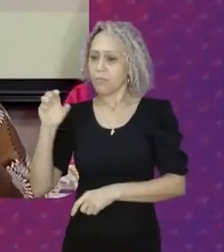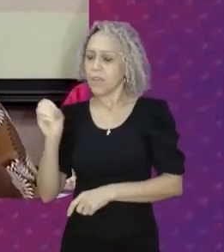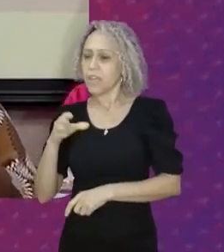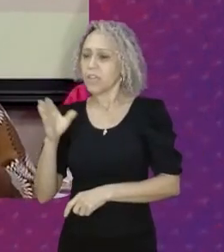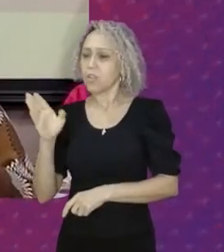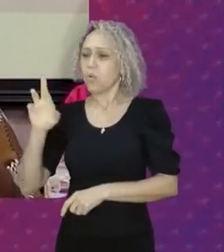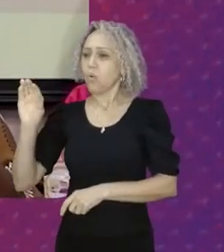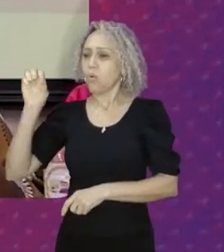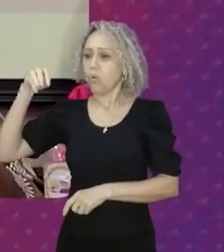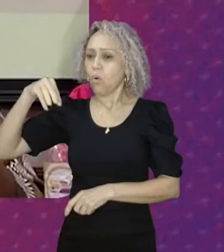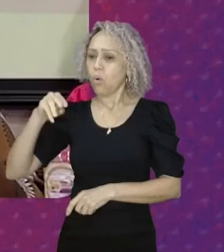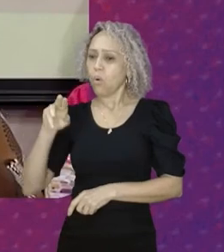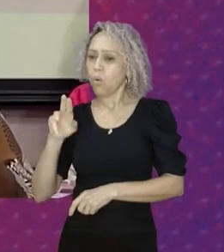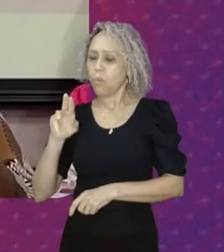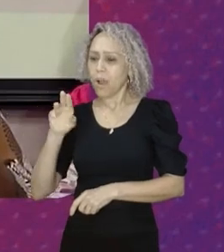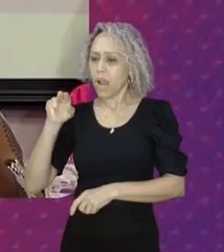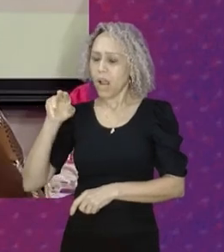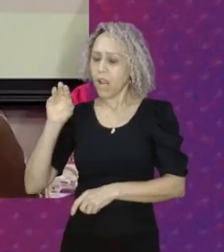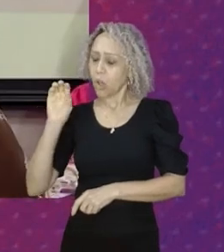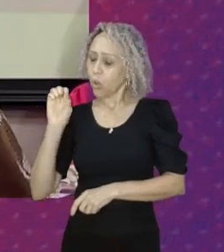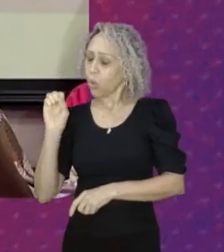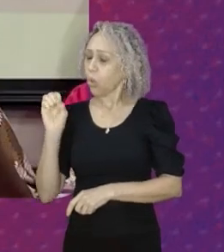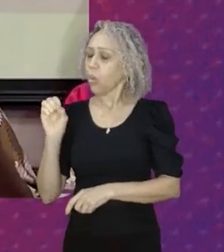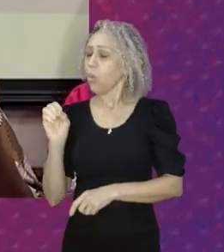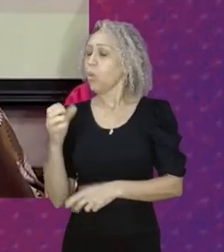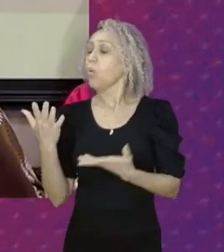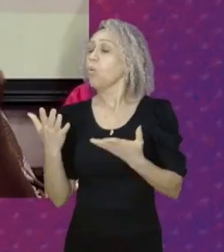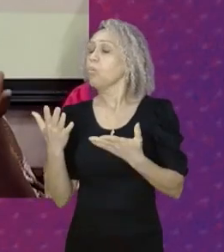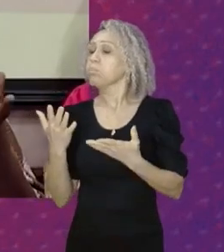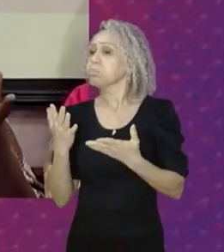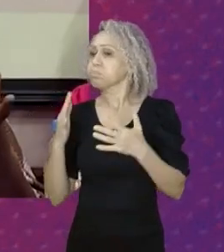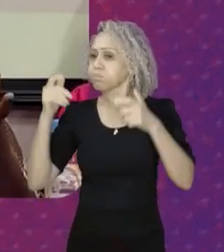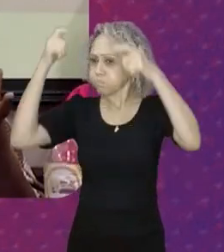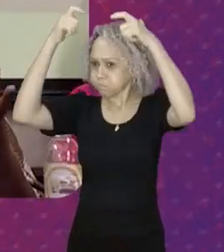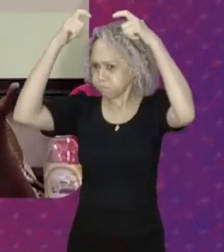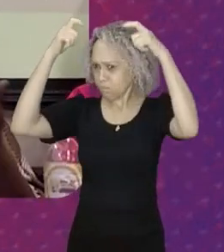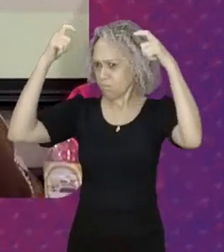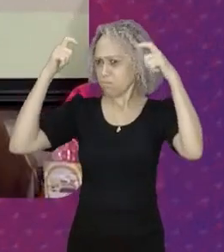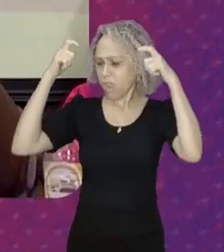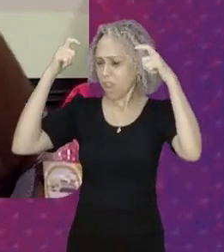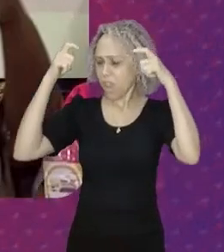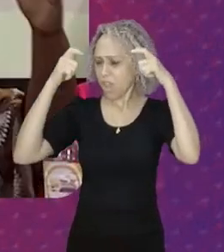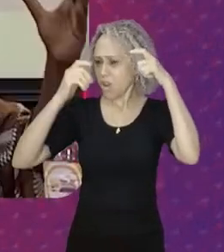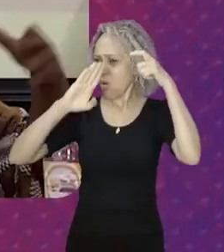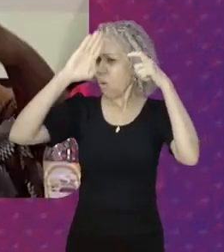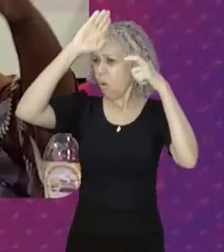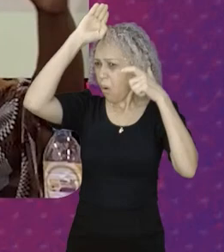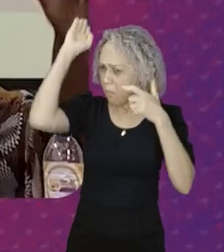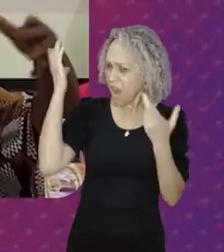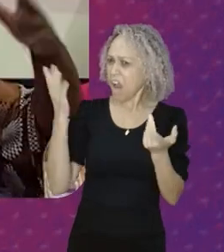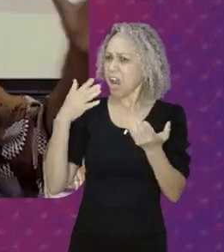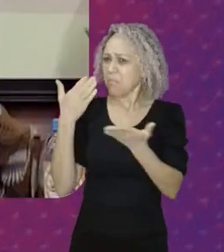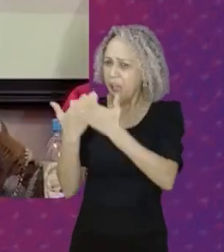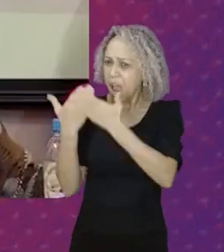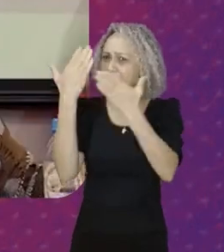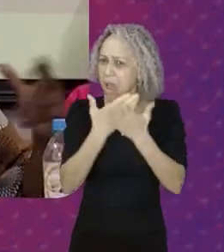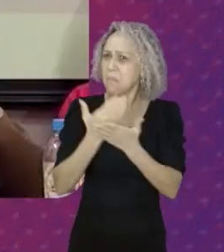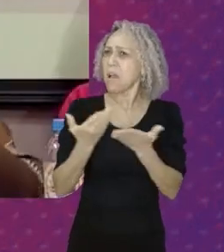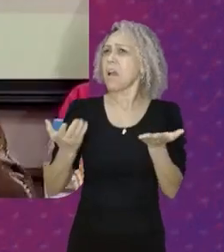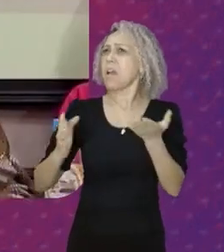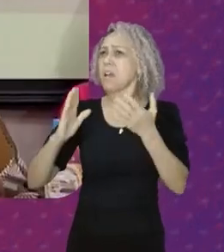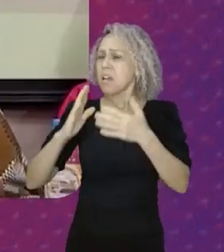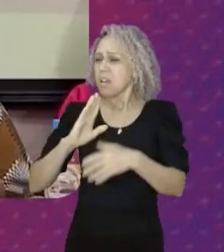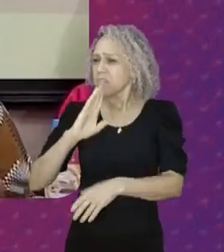é? A África, o continente africano, e os vários impérios e reinos